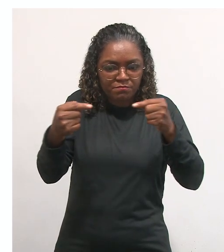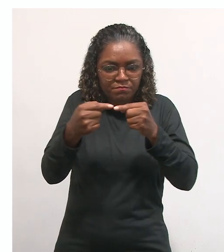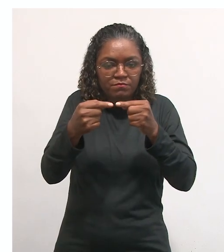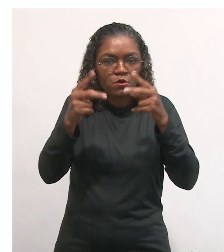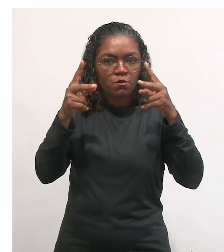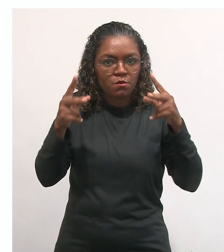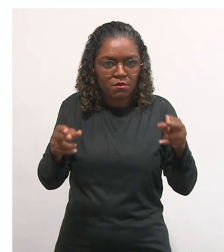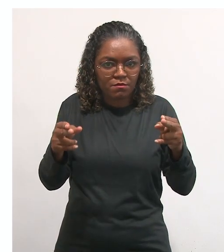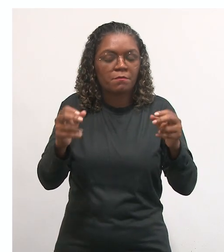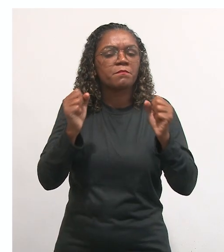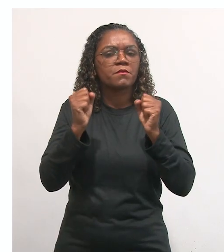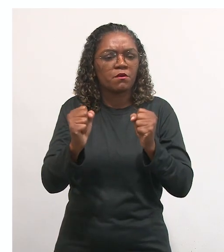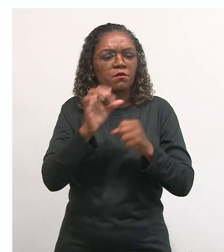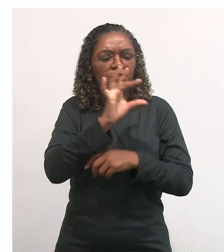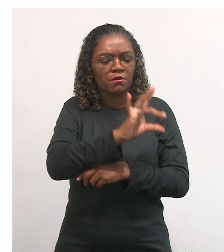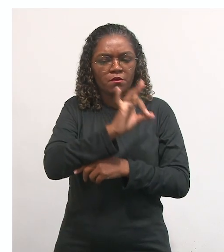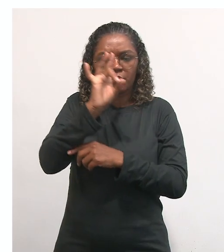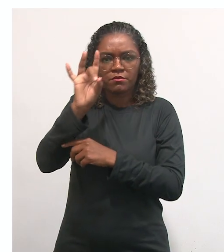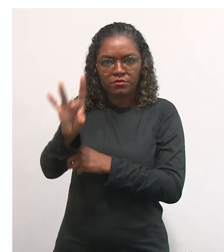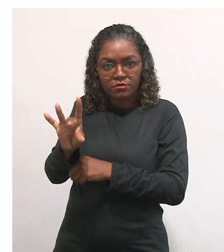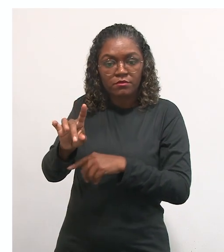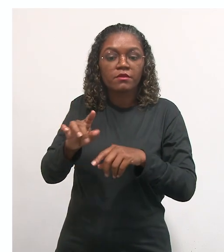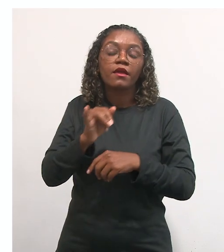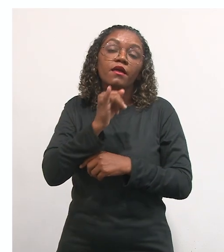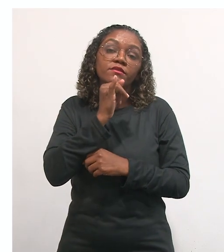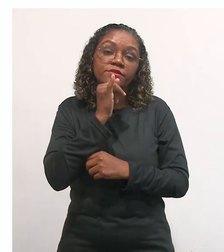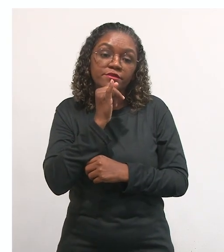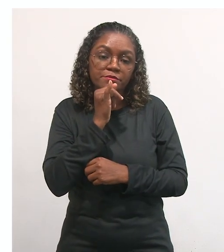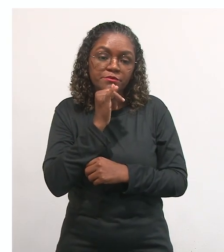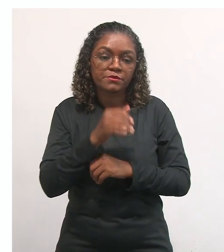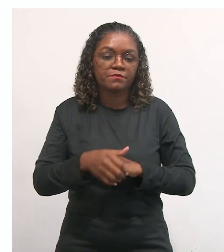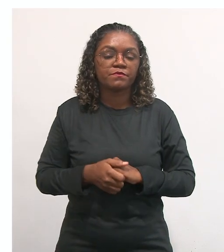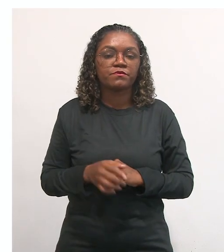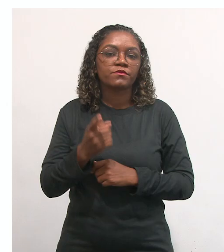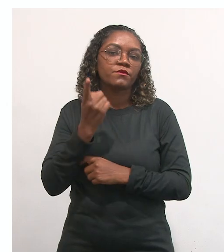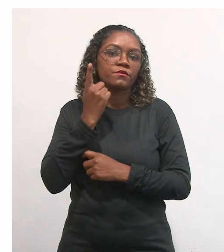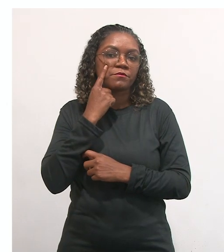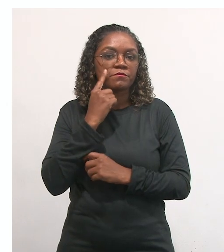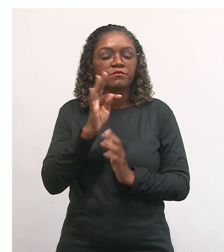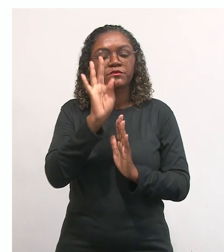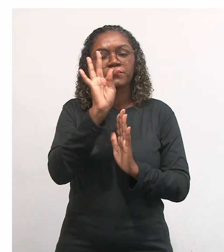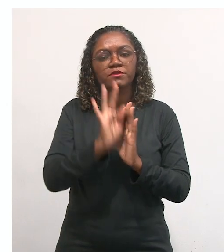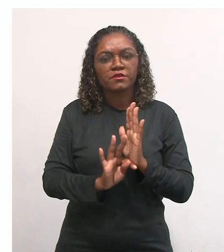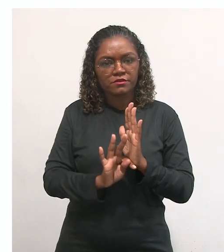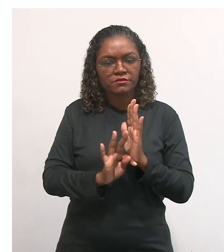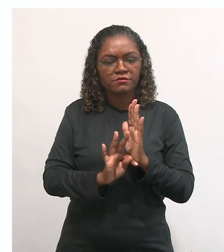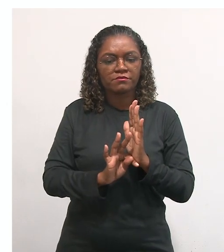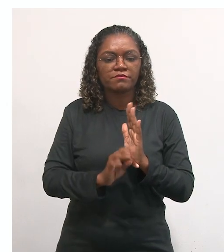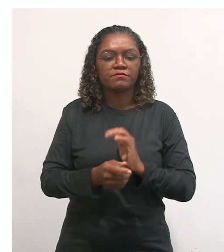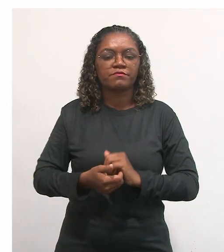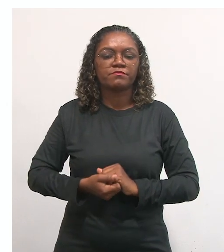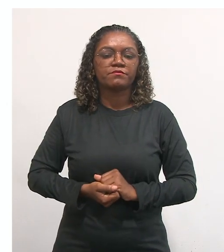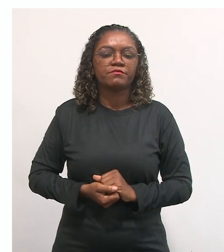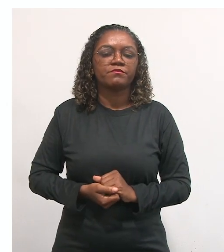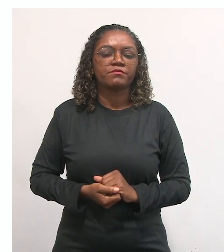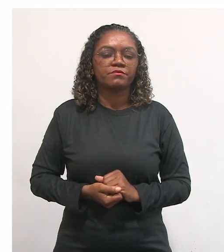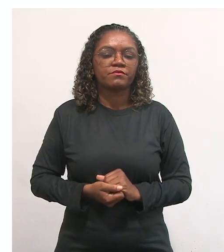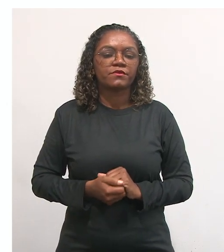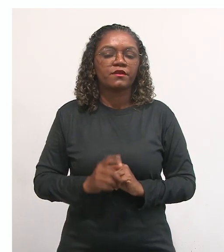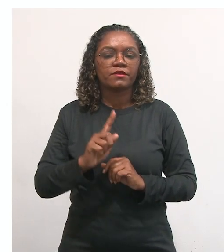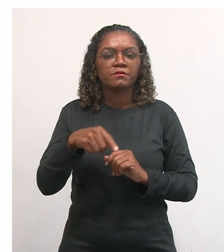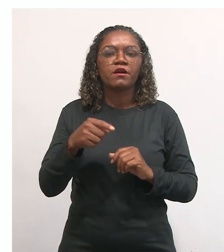o autor escreveu né então por exemplo tá aqui né o texto né aqui o papel